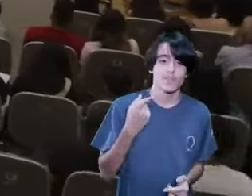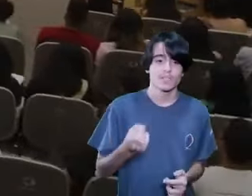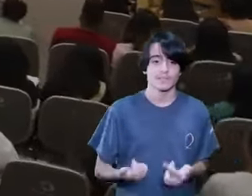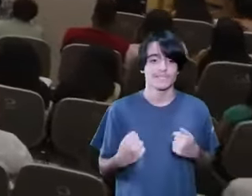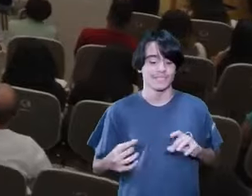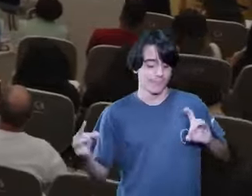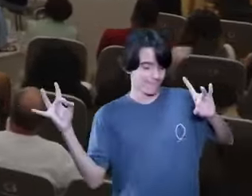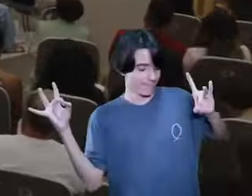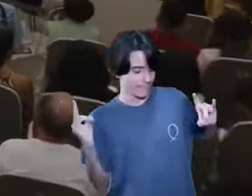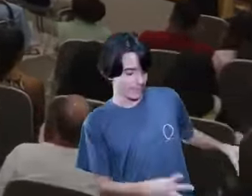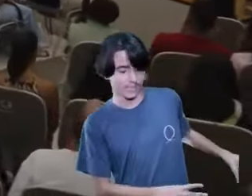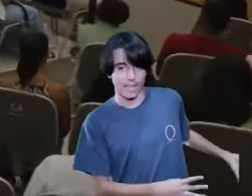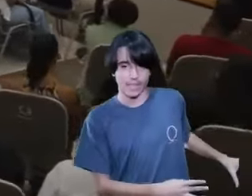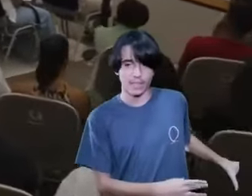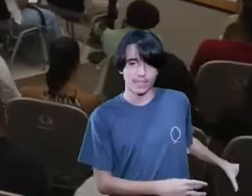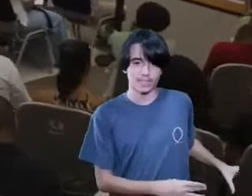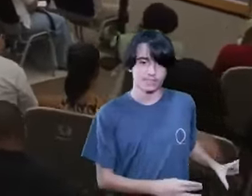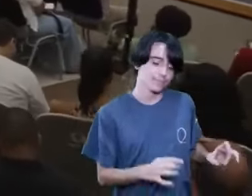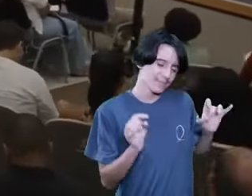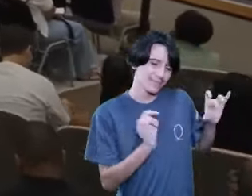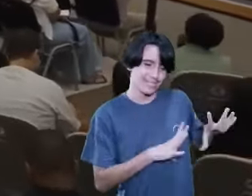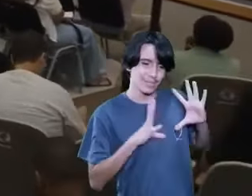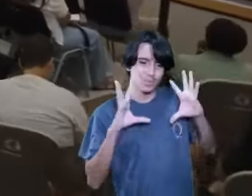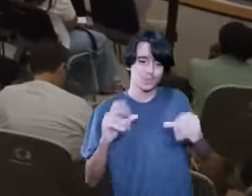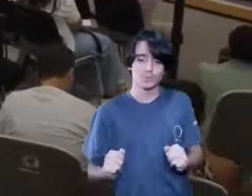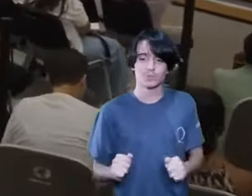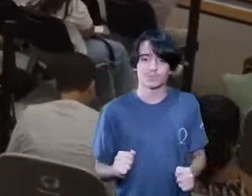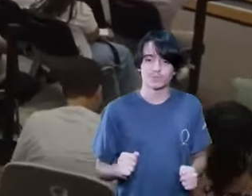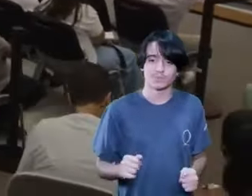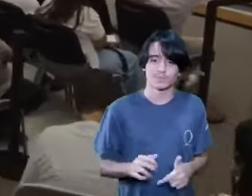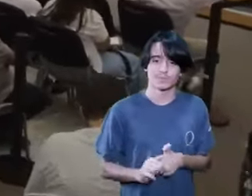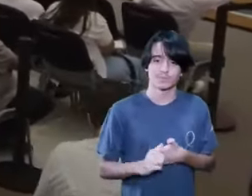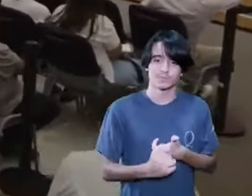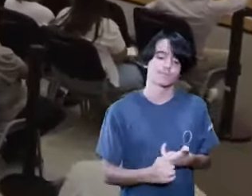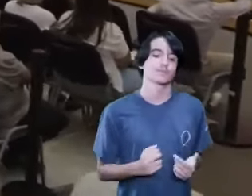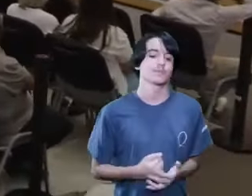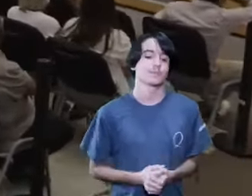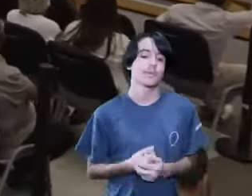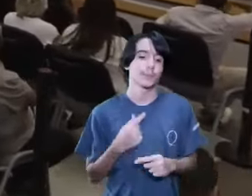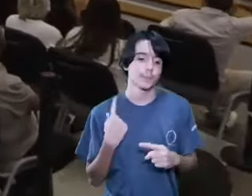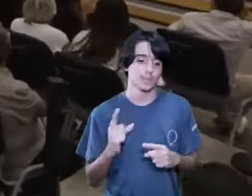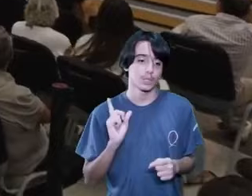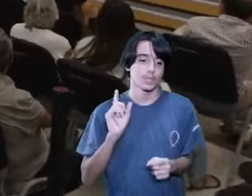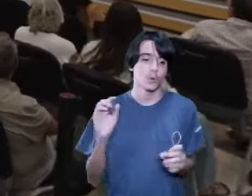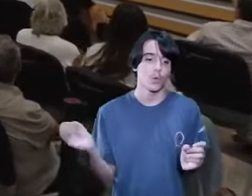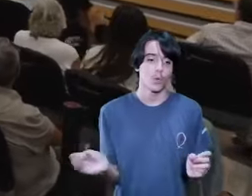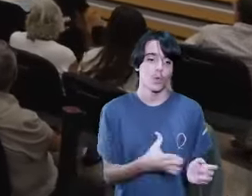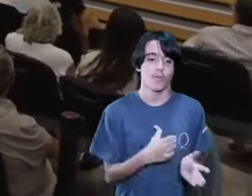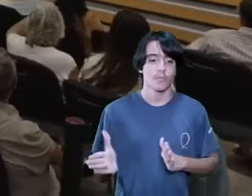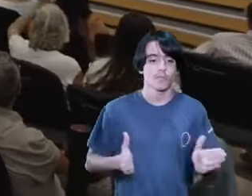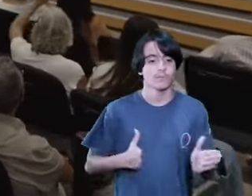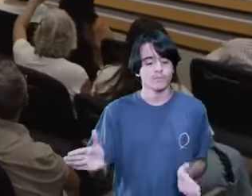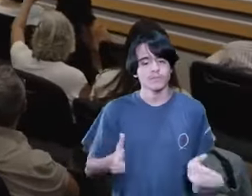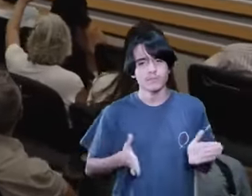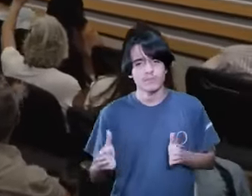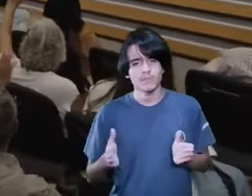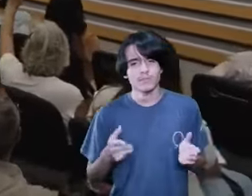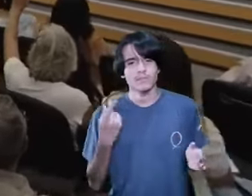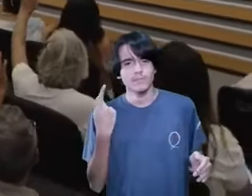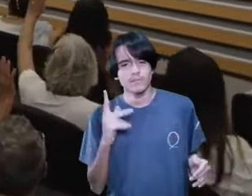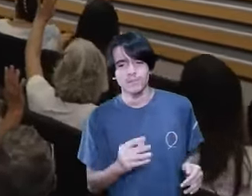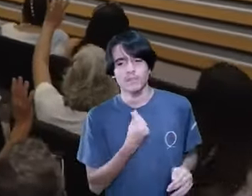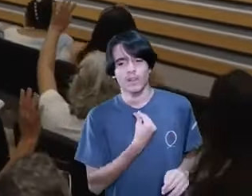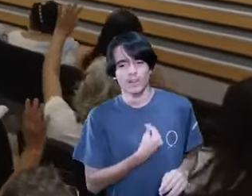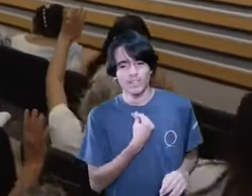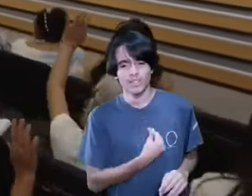largar tudo, você tem que deixar tudo, você tem que abandonar tudo para a nova fase que eu tenho